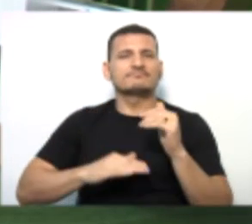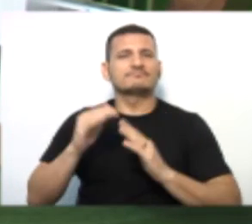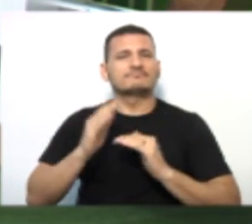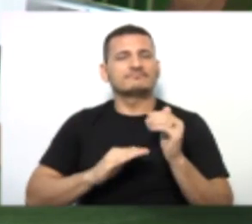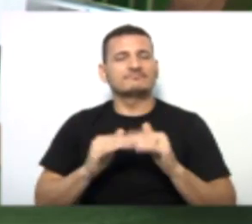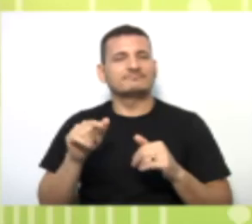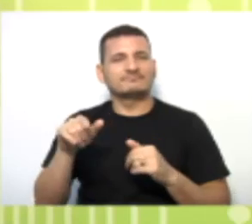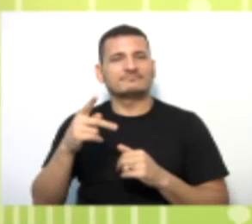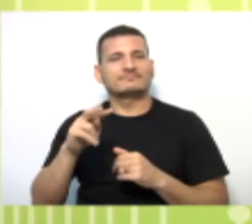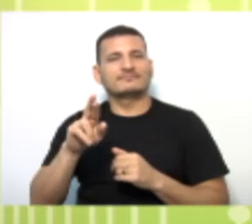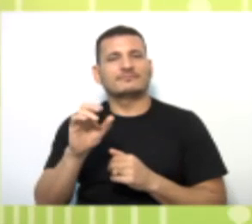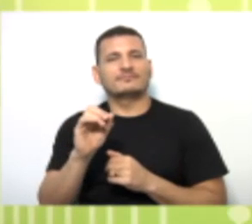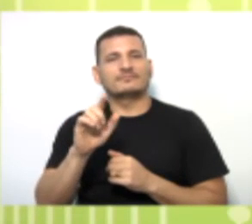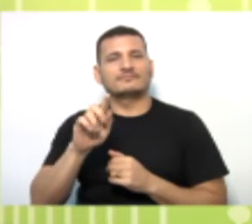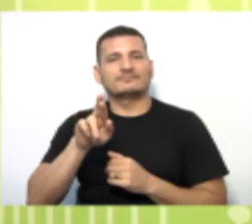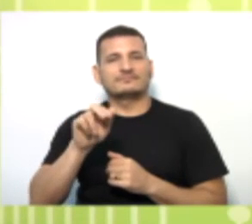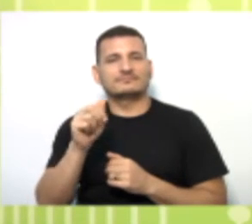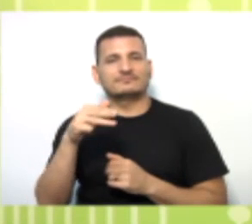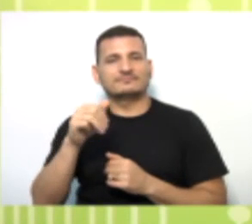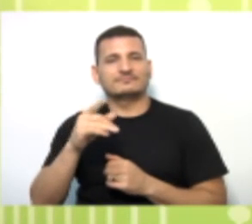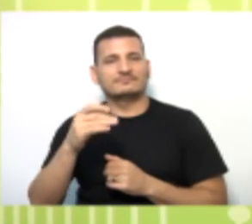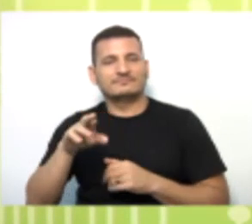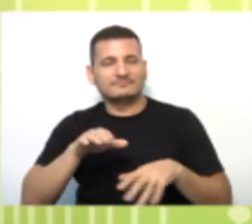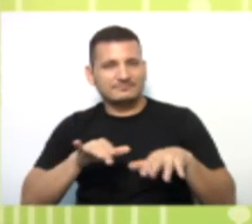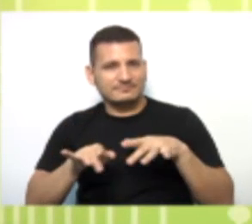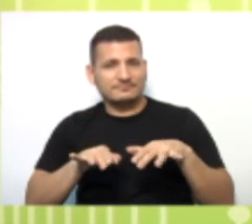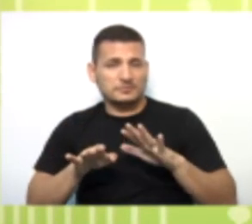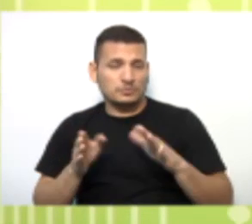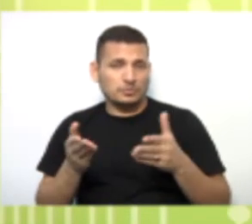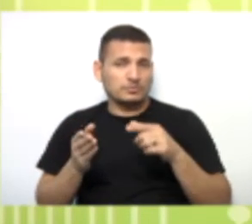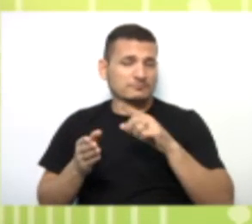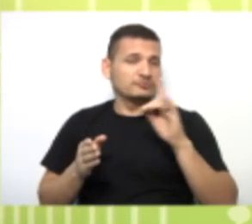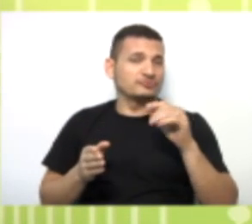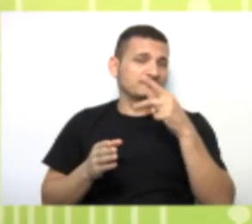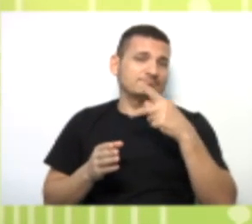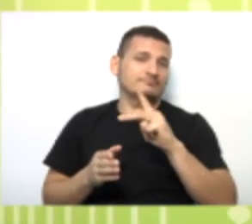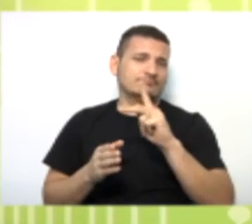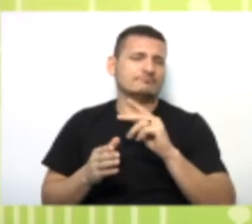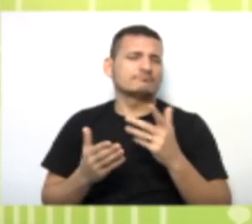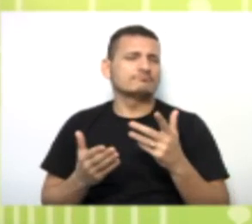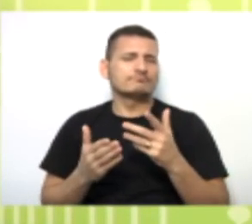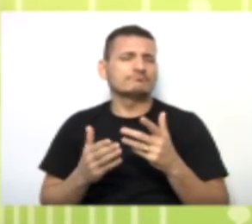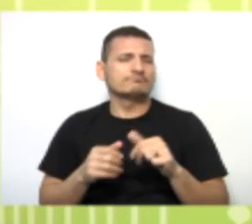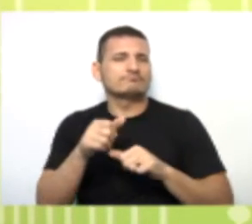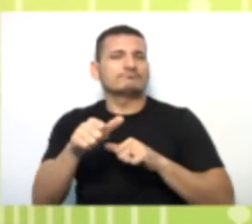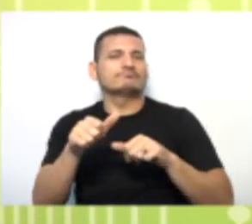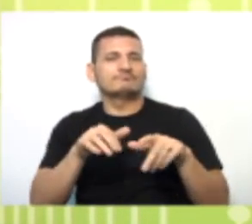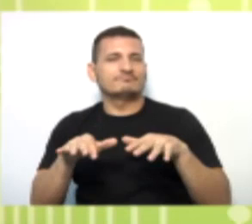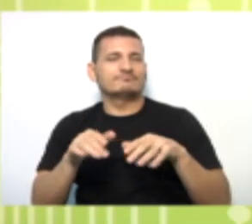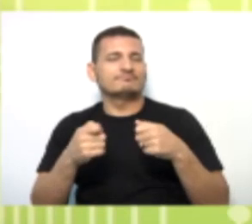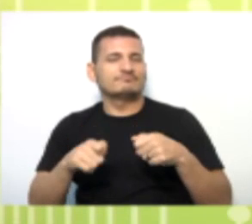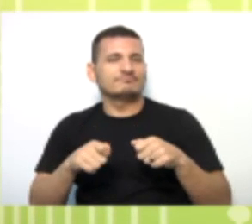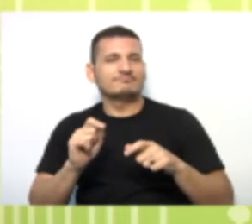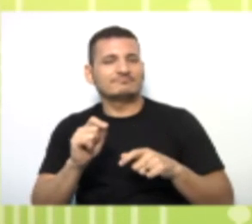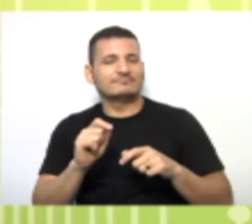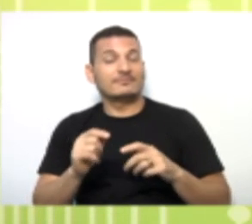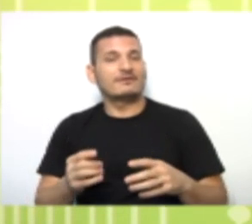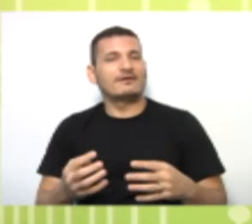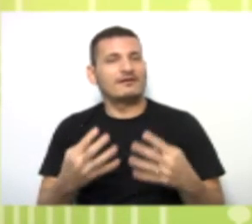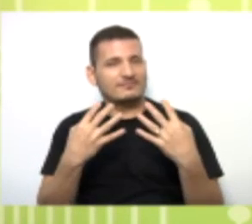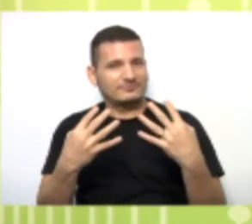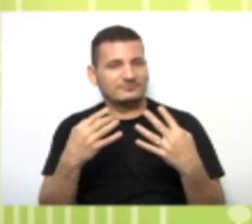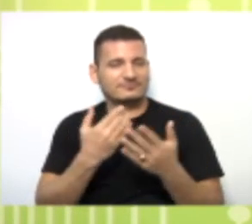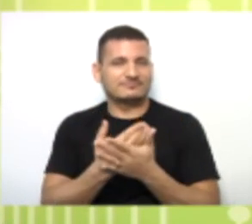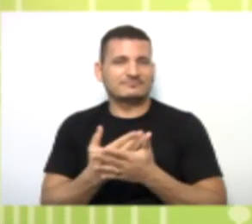cara. E justamente hoje é o dia dele. E o que precisa para poder se tornar um programador? Assistir essa aula aqui. Começando a assistir essa